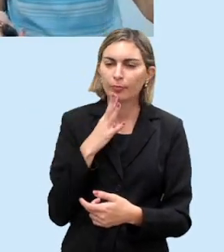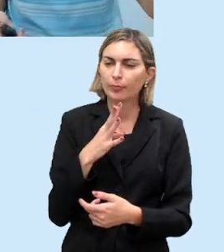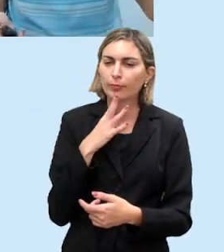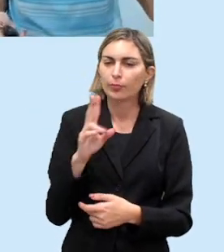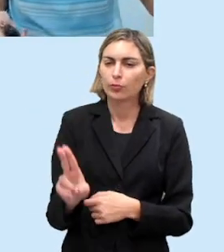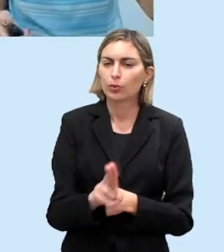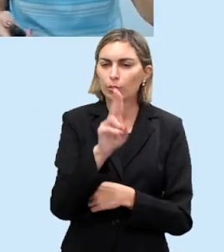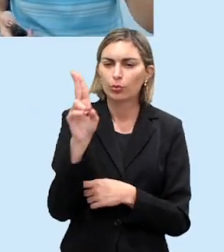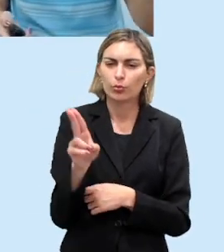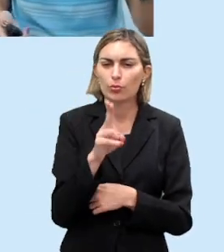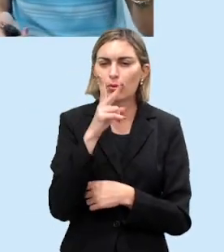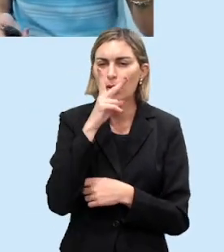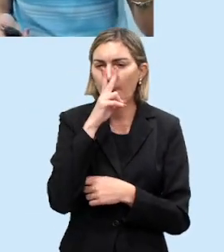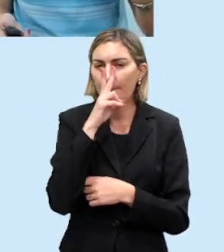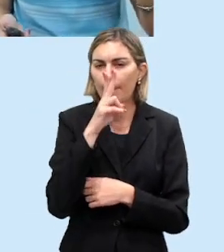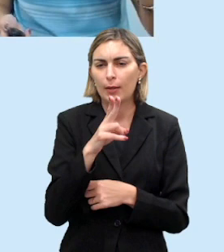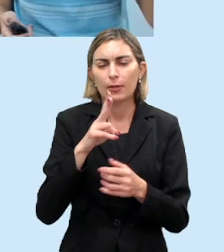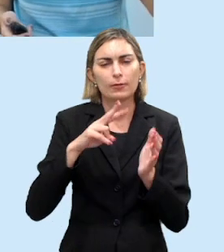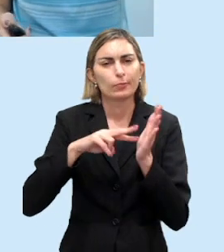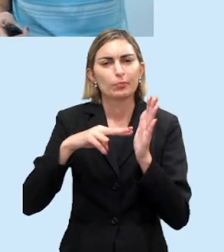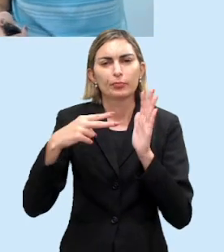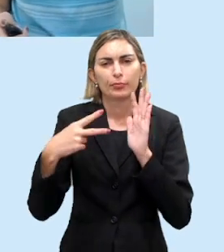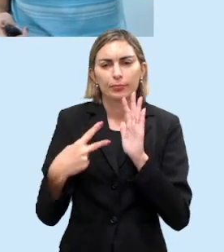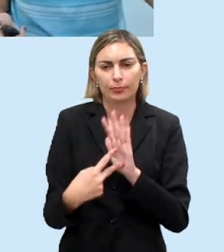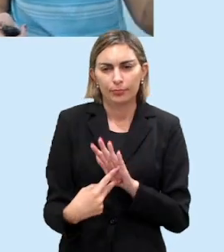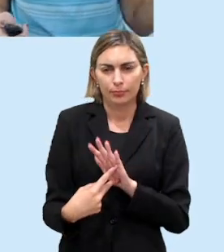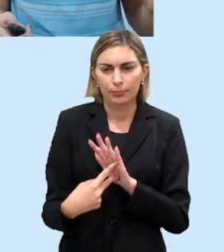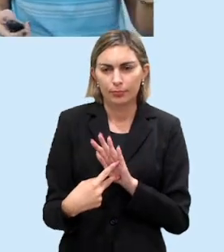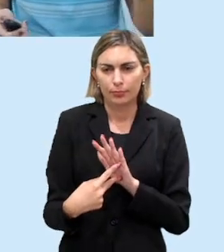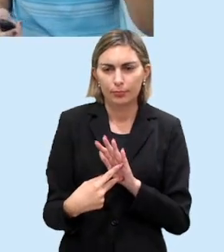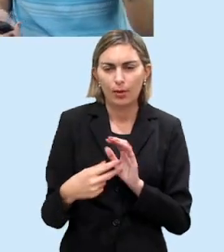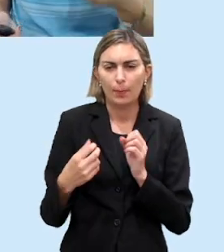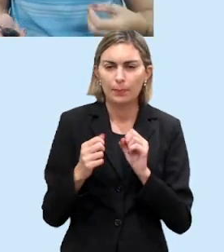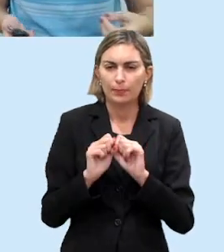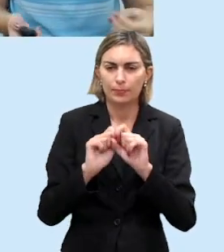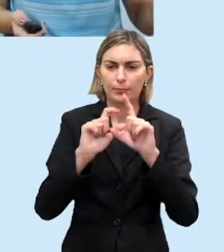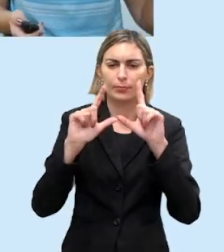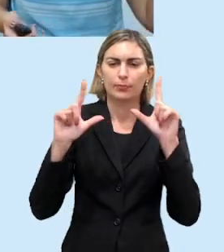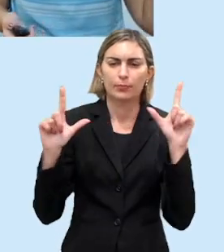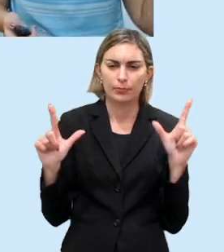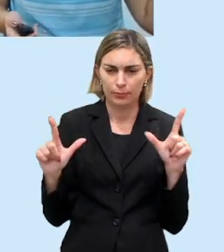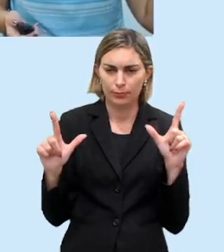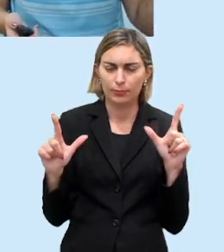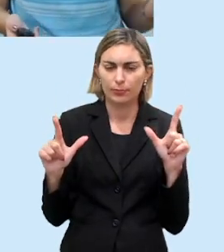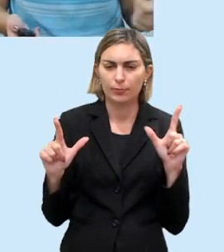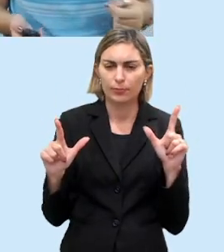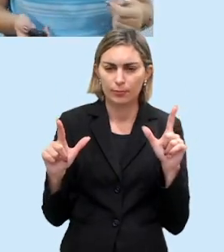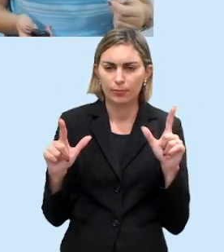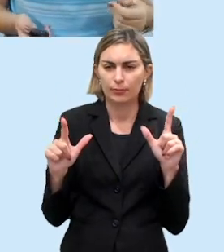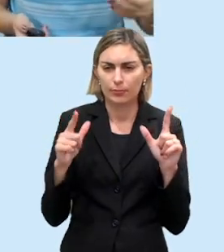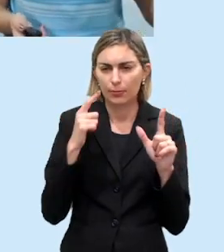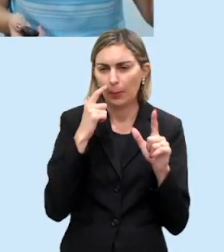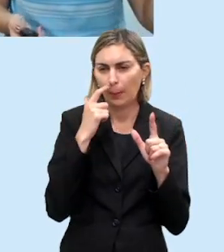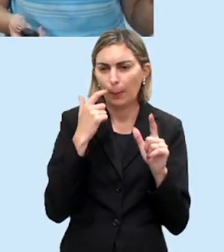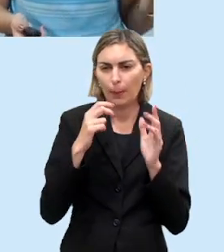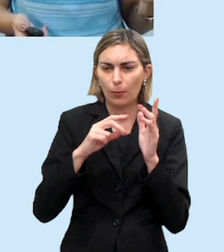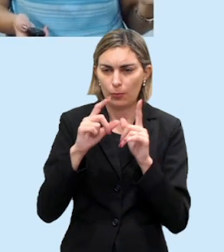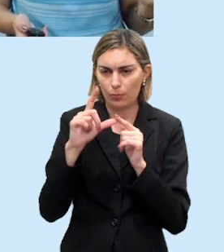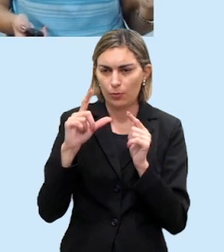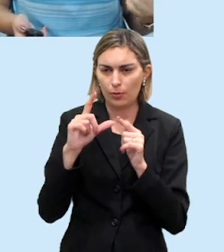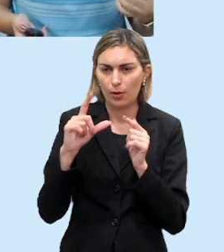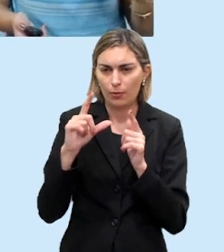esse mesmo significado, não é, que está implícito lá no alfabeto grego, em algo